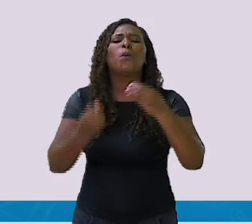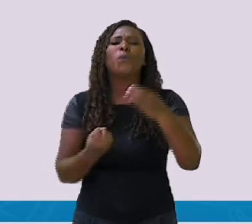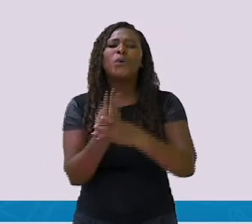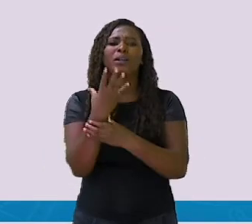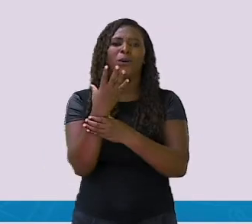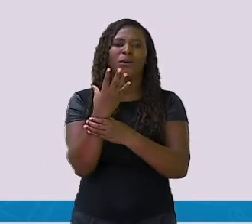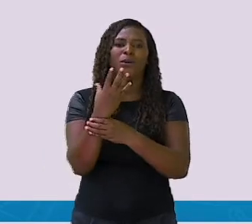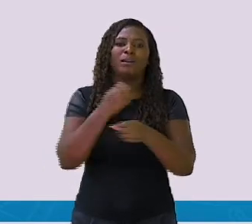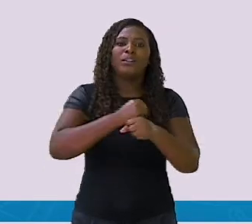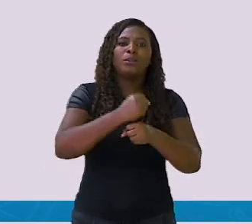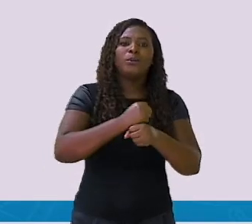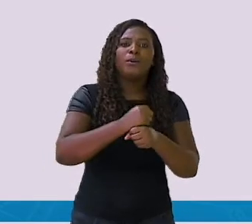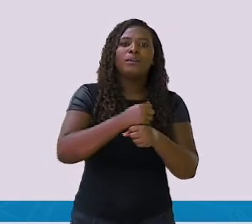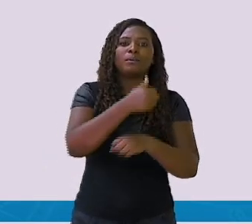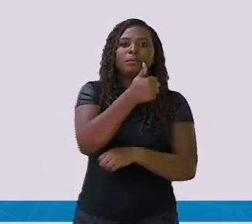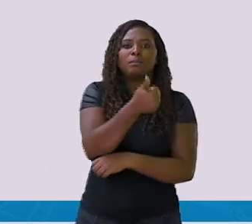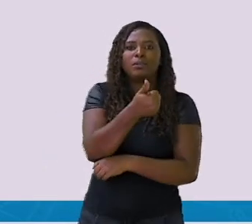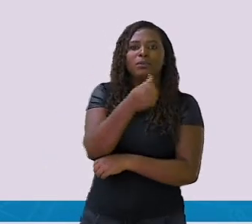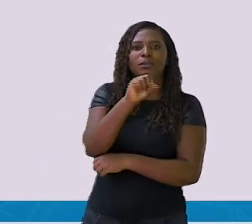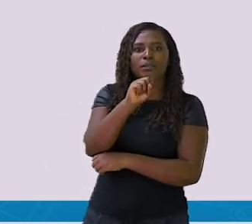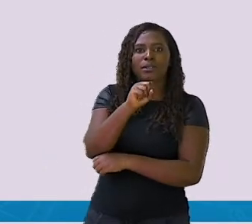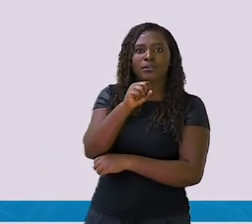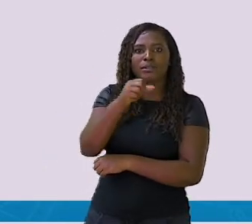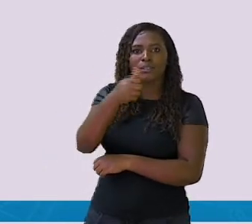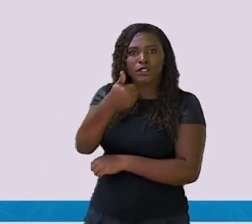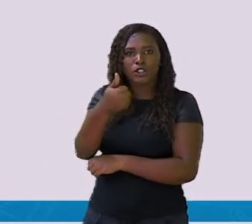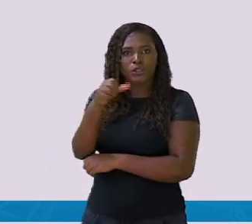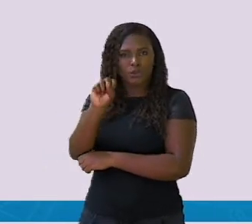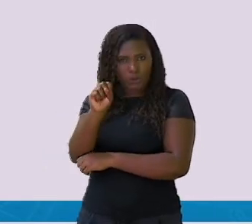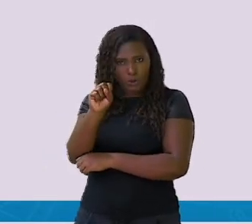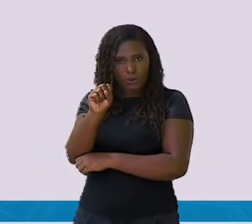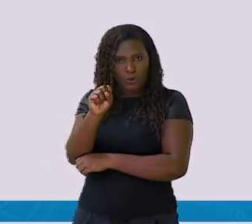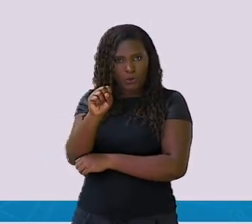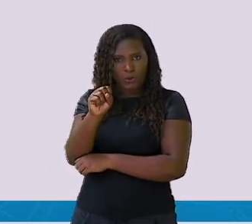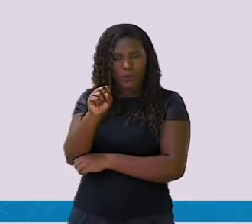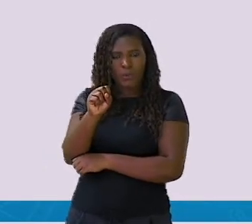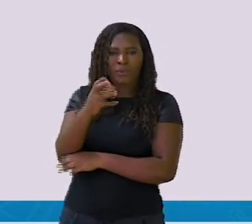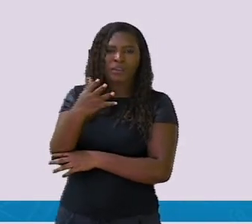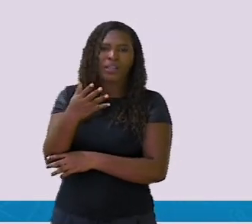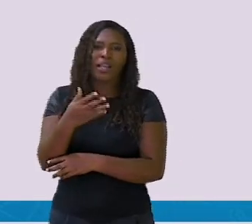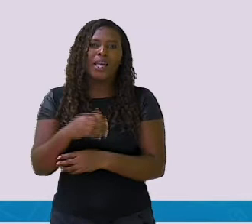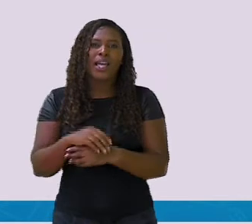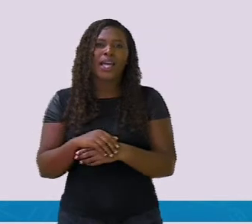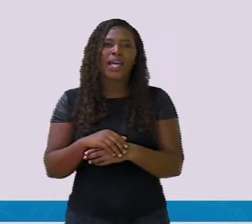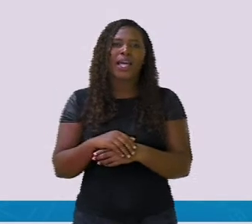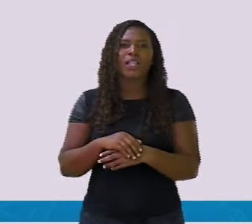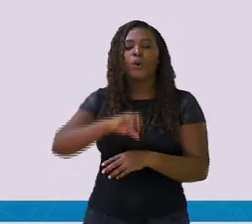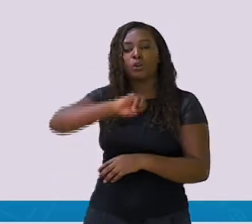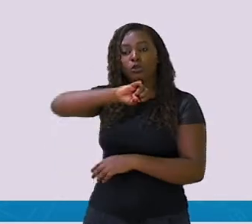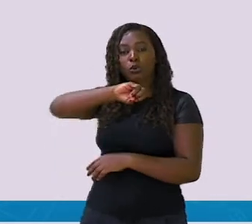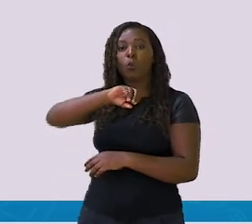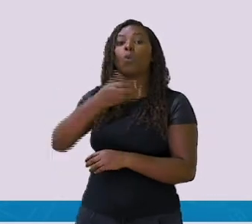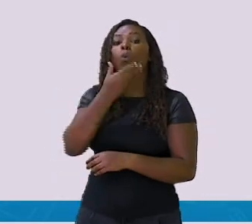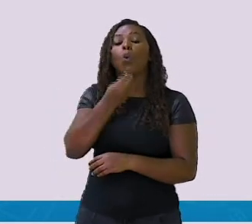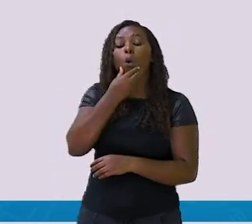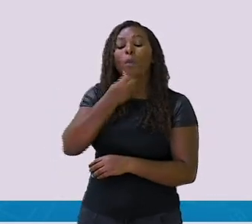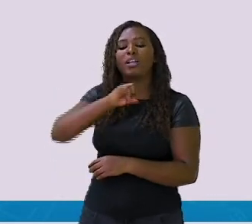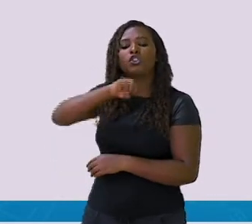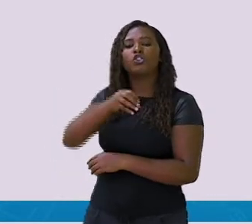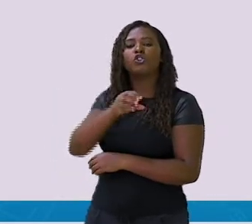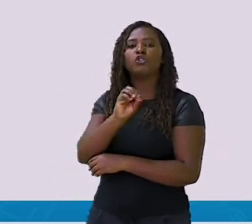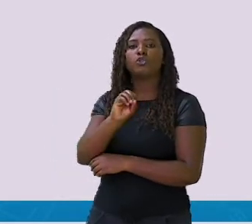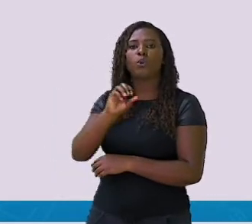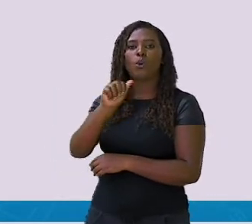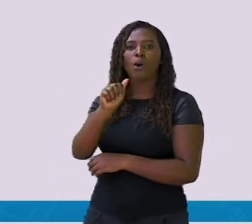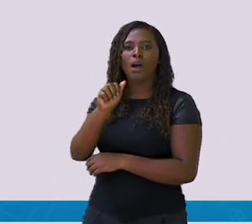por meio do decreto de Dom João VI. Foi no período joanino, que é a fase da colonização, né? Quando